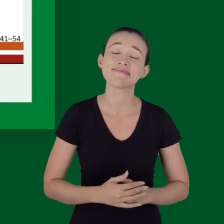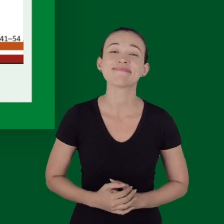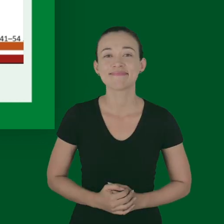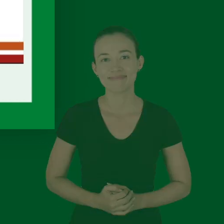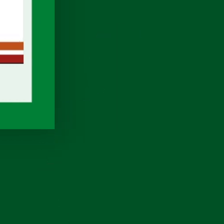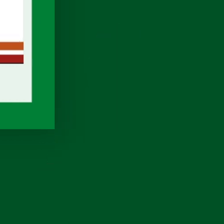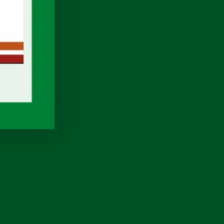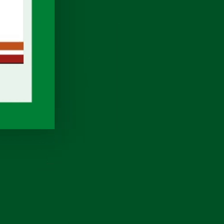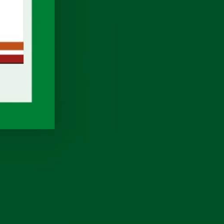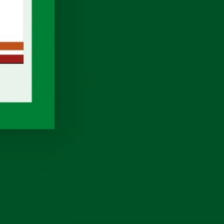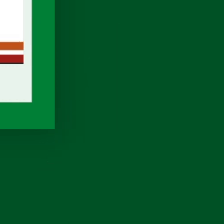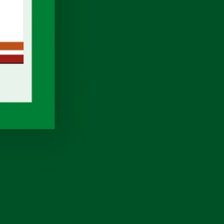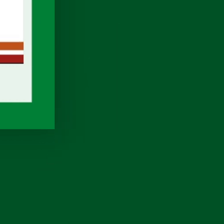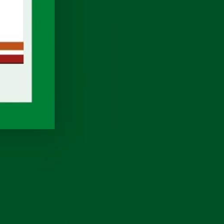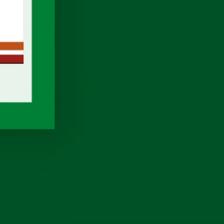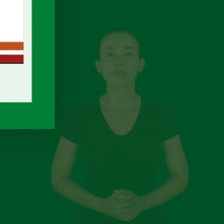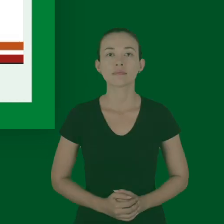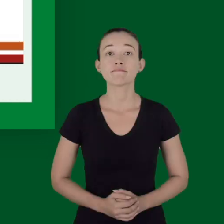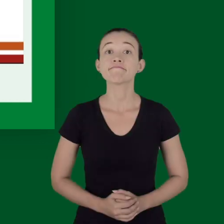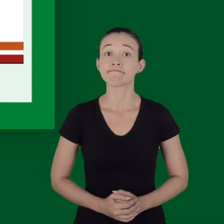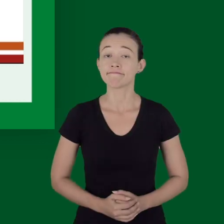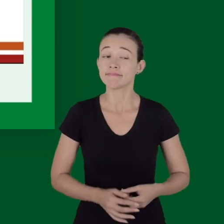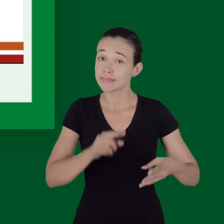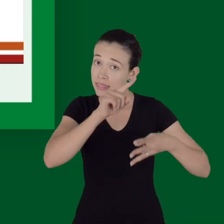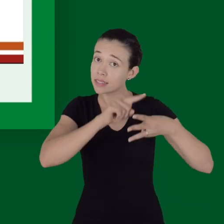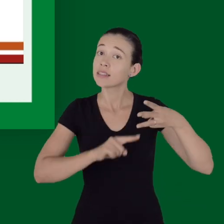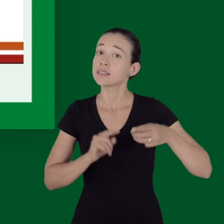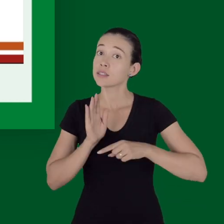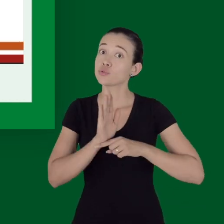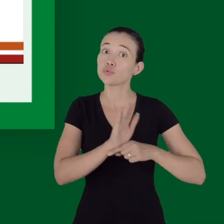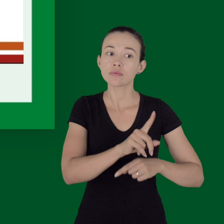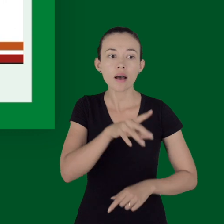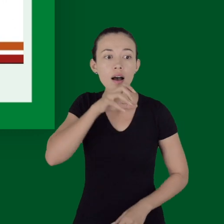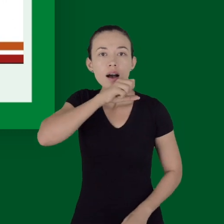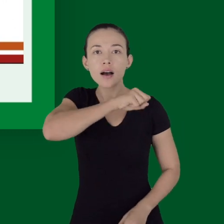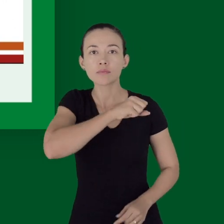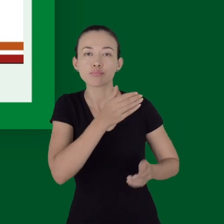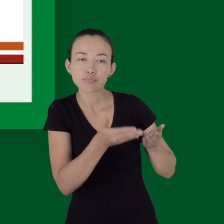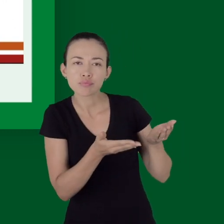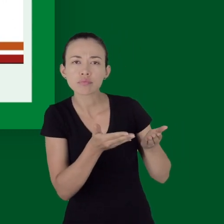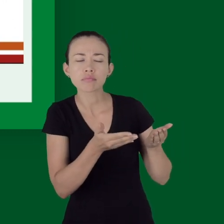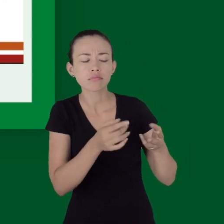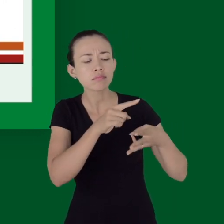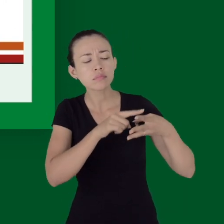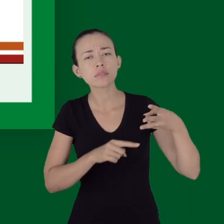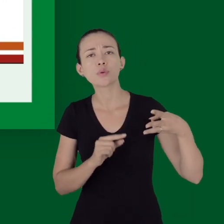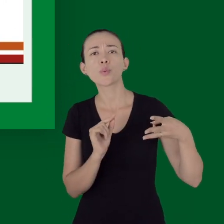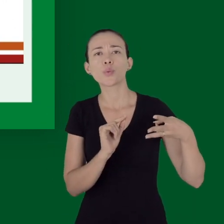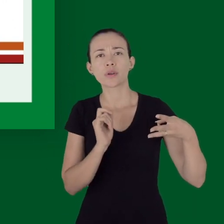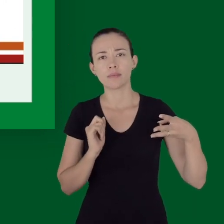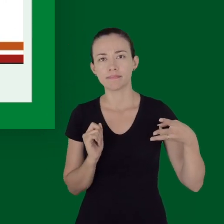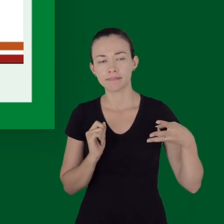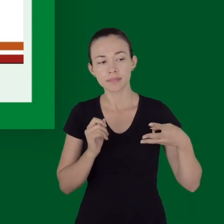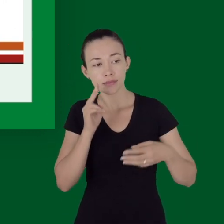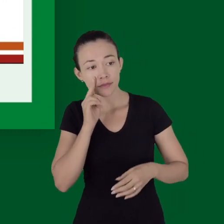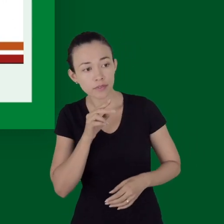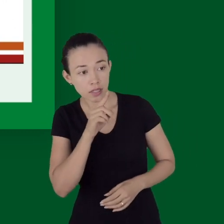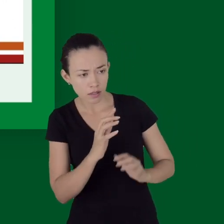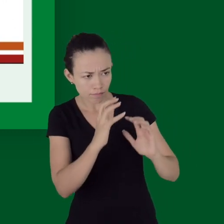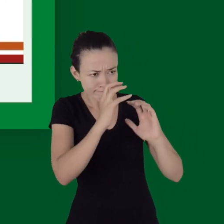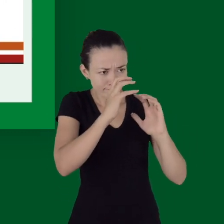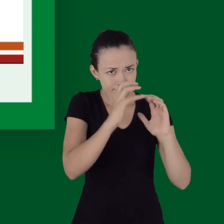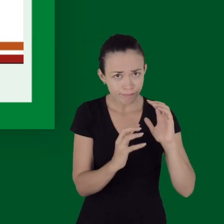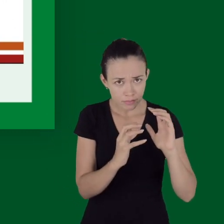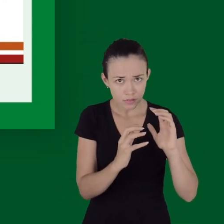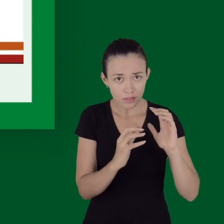do AVC. E 3 fatores contribuem para isso, para esse fator rápido, né, para esse atendimento rápido. A identificação